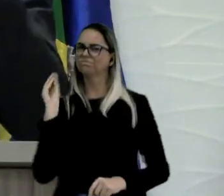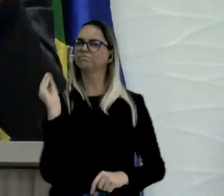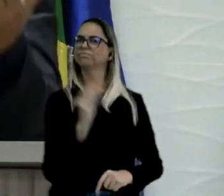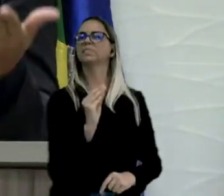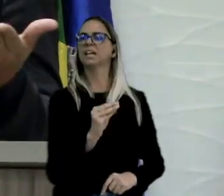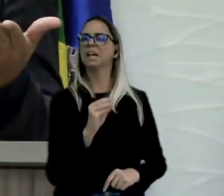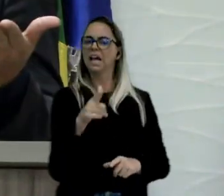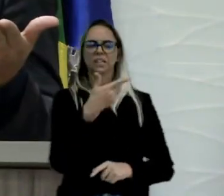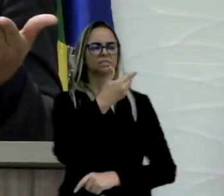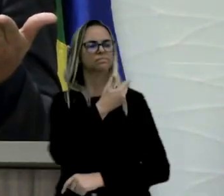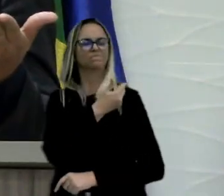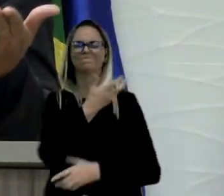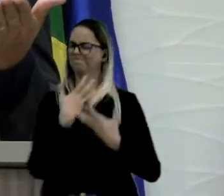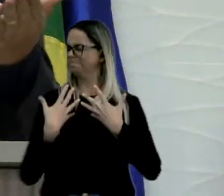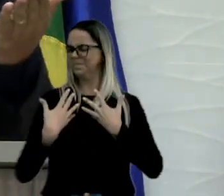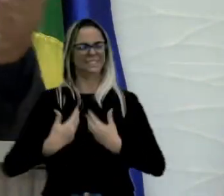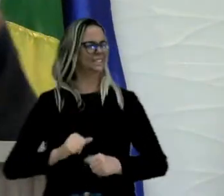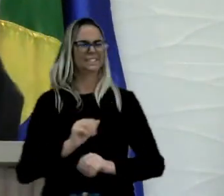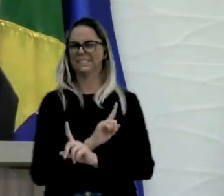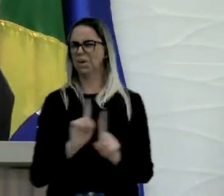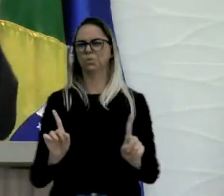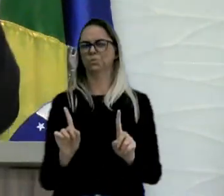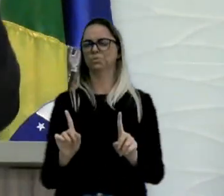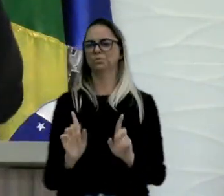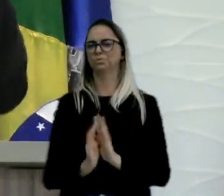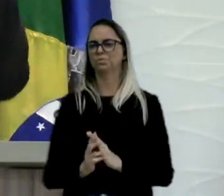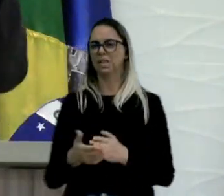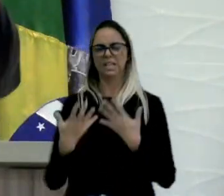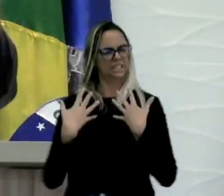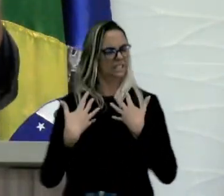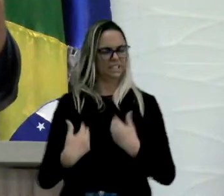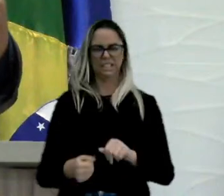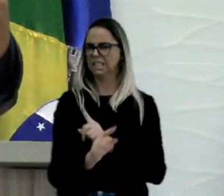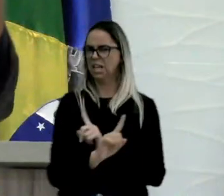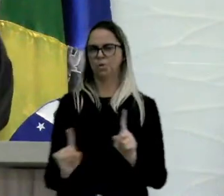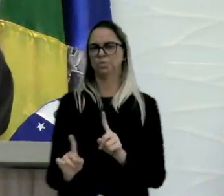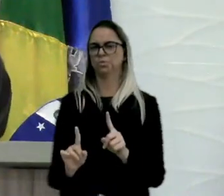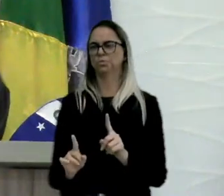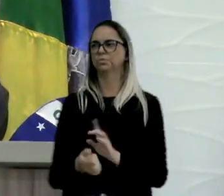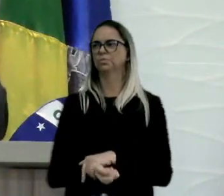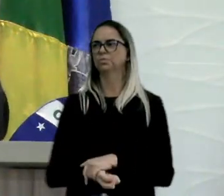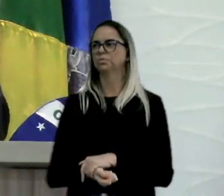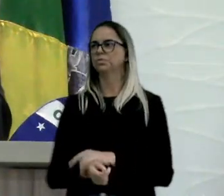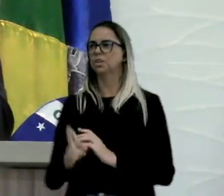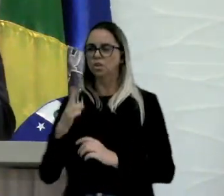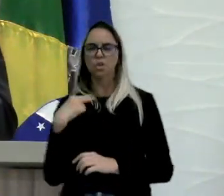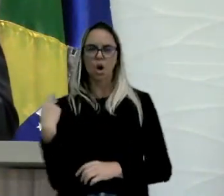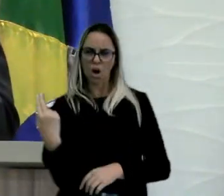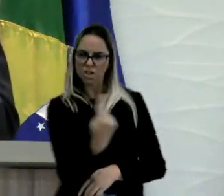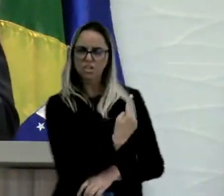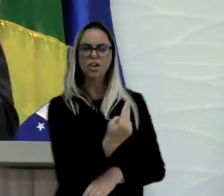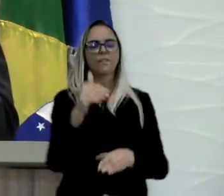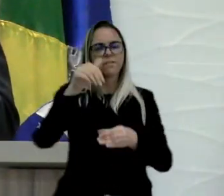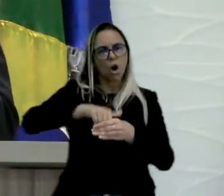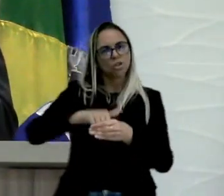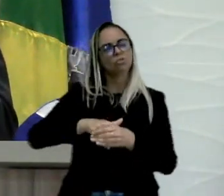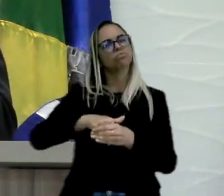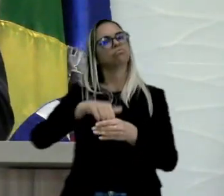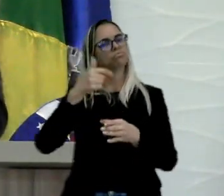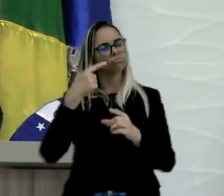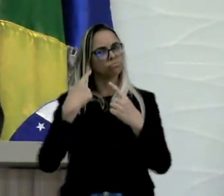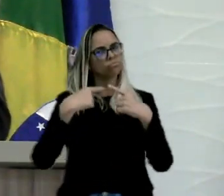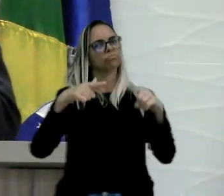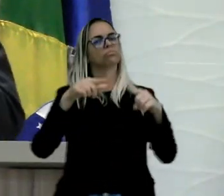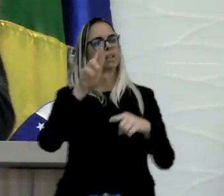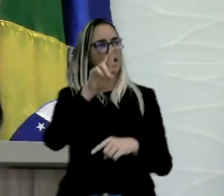de rejeição um ato de rejeição então quando nós votamos aqui um voto de repúdio nós